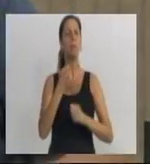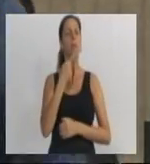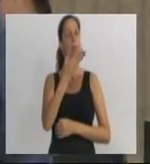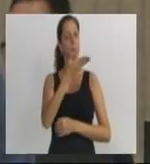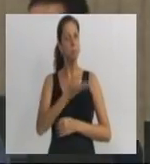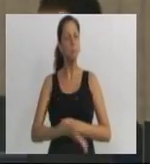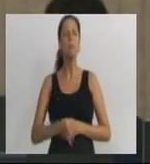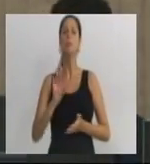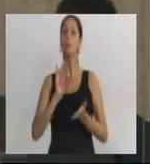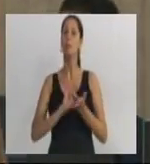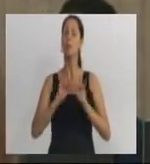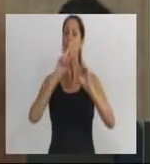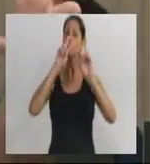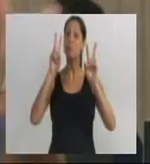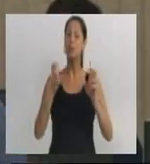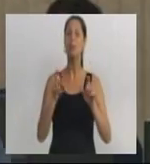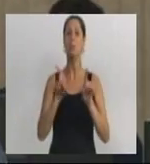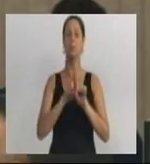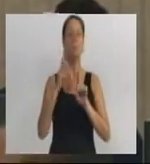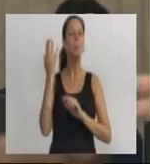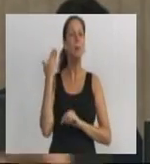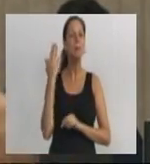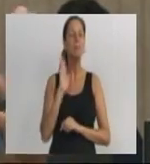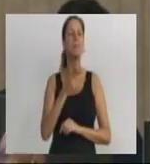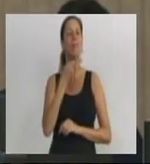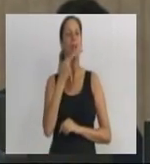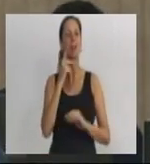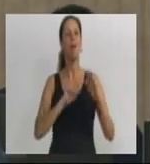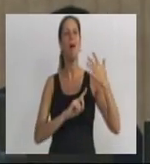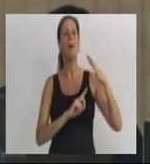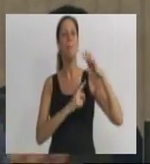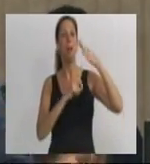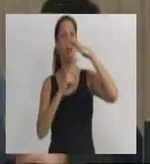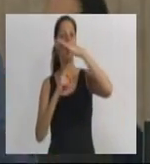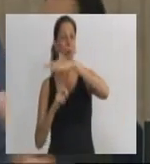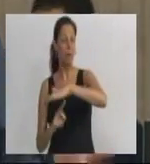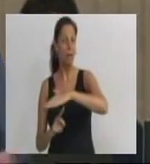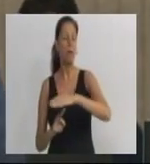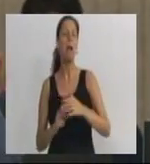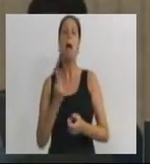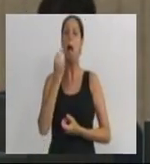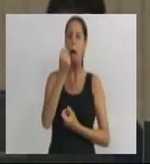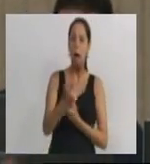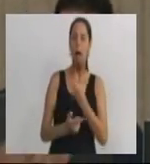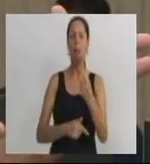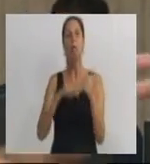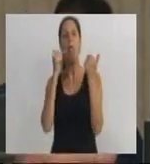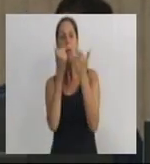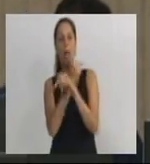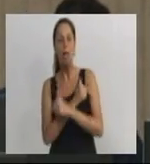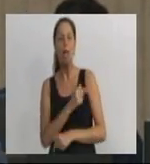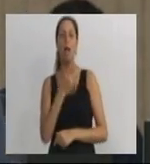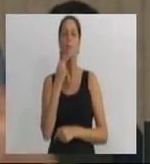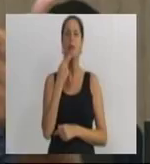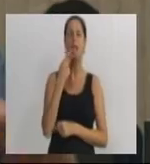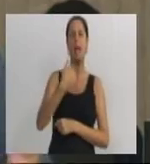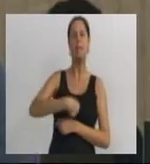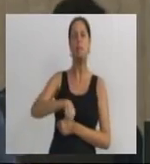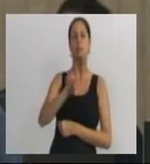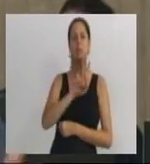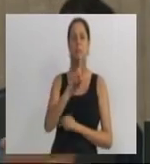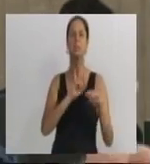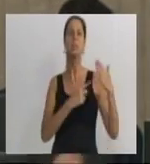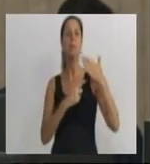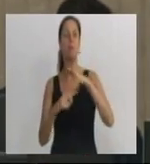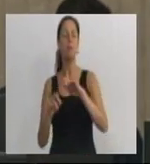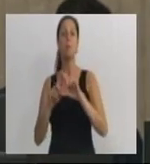trouxe aqui o assunto do helicóptero, por exemplo, que foi inclusive motivo de chacota por alguns, que disseram que o Blumenau não precisava, e a gente pôde ver o